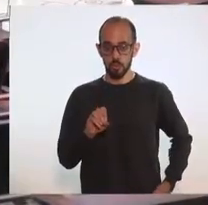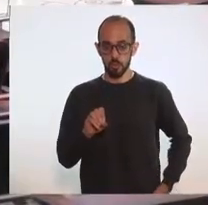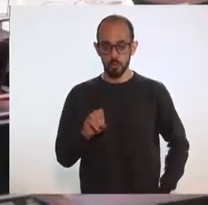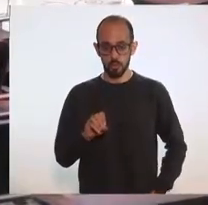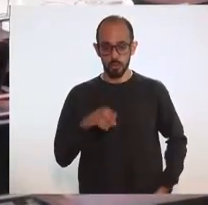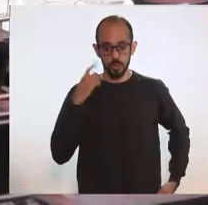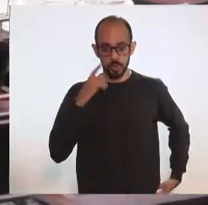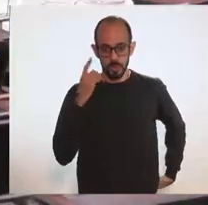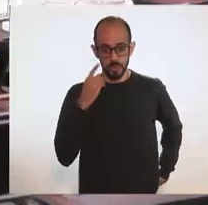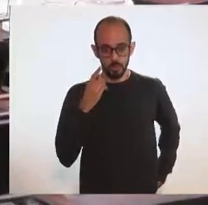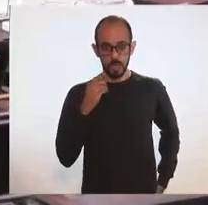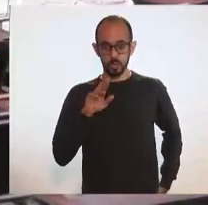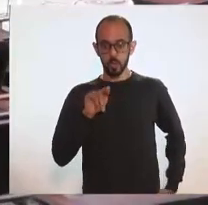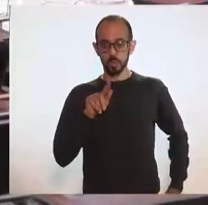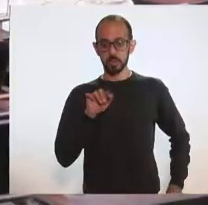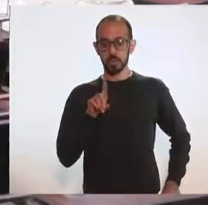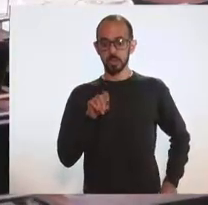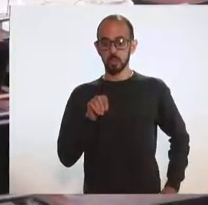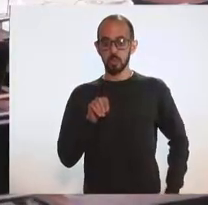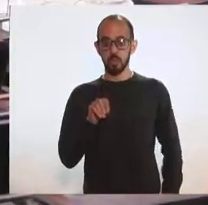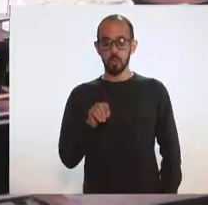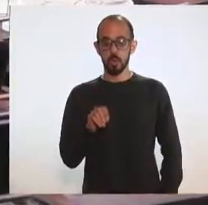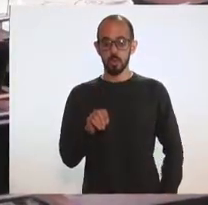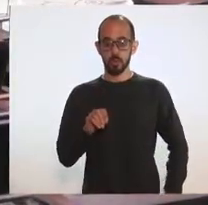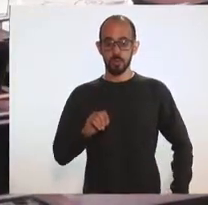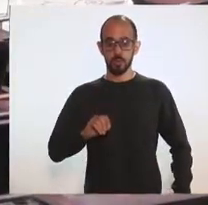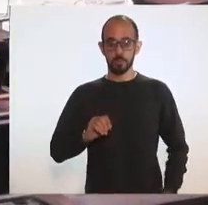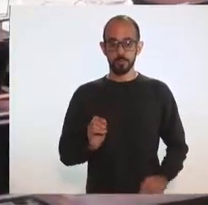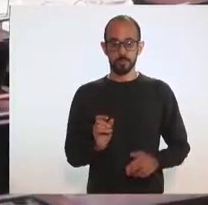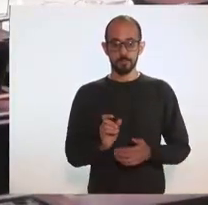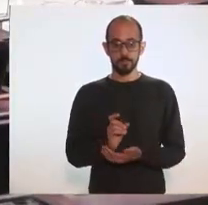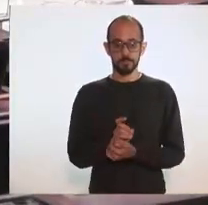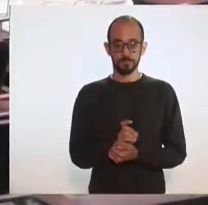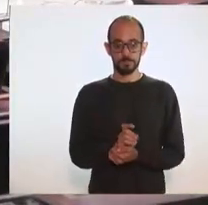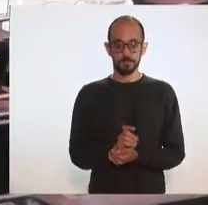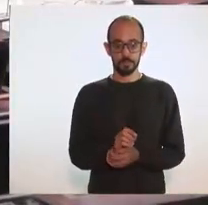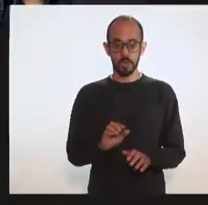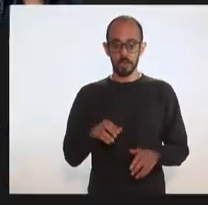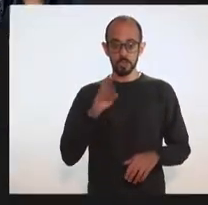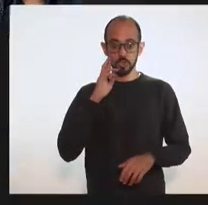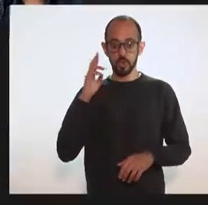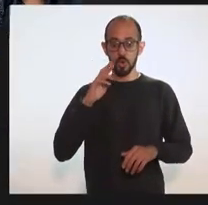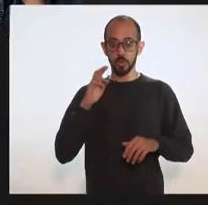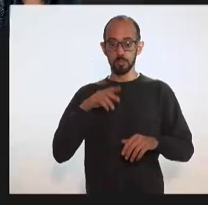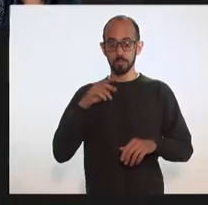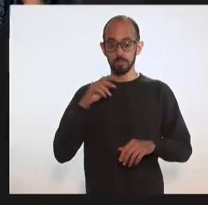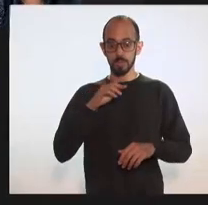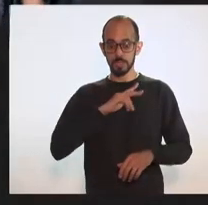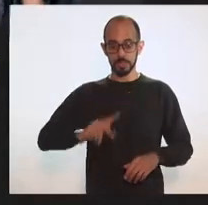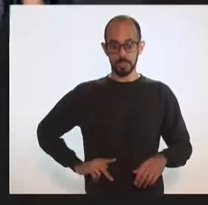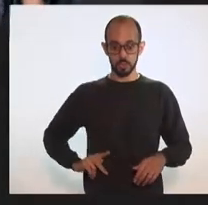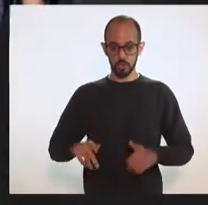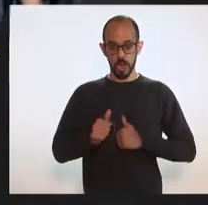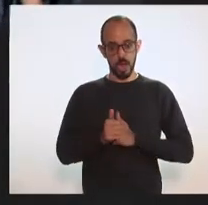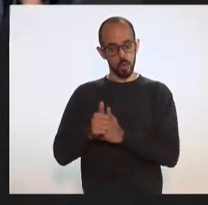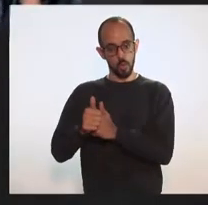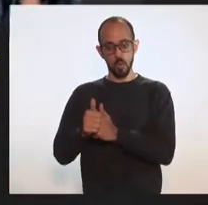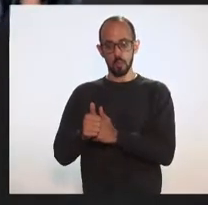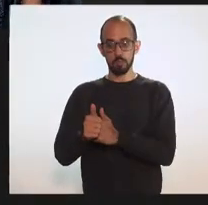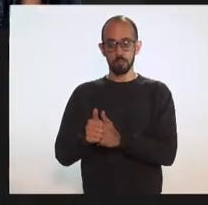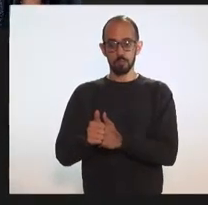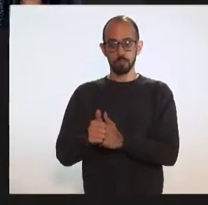o deputado Rodrigo Amorim E se o presidente seu presidente me acompanha o